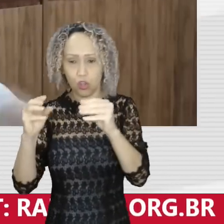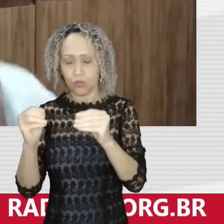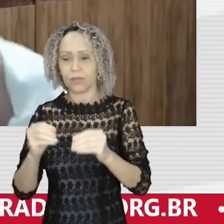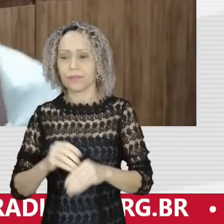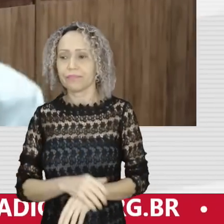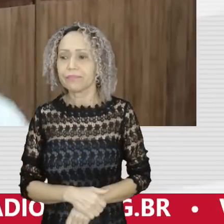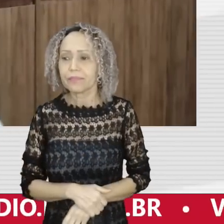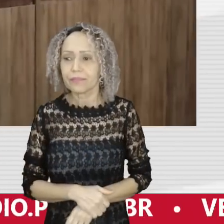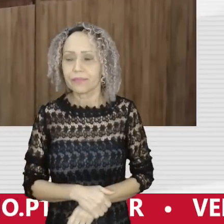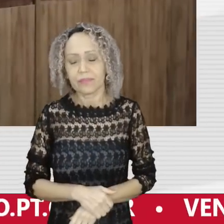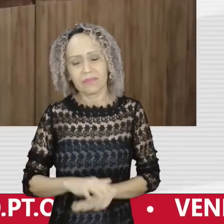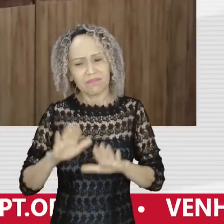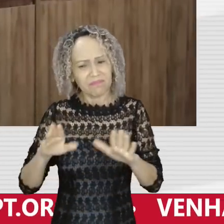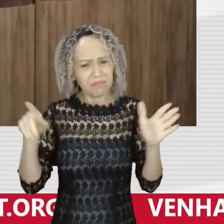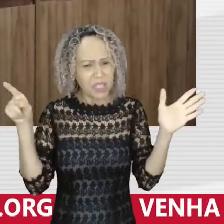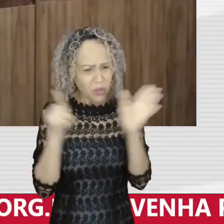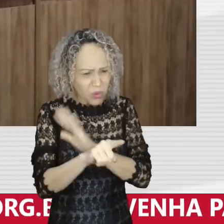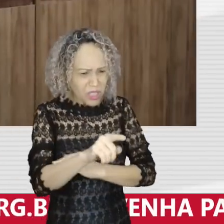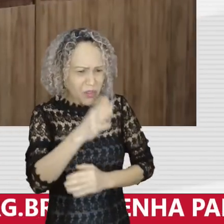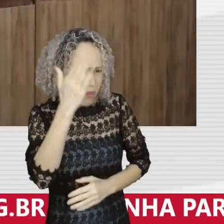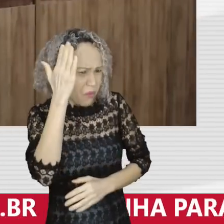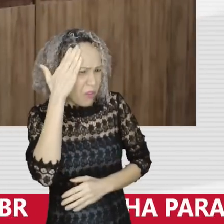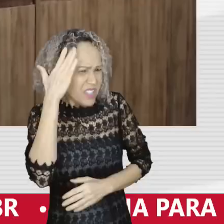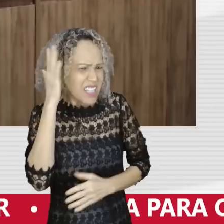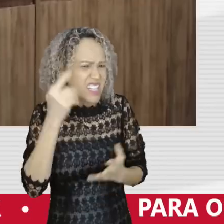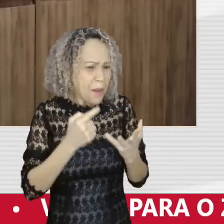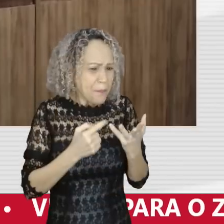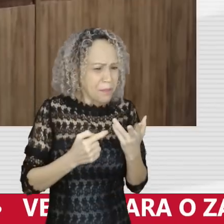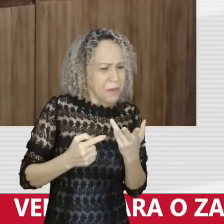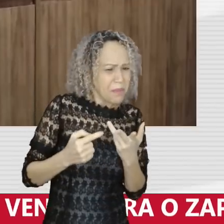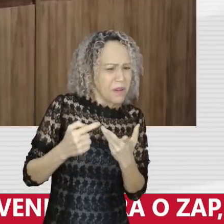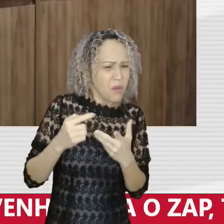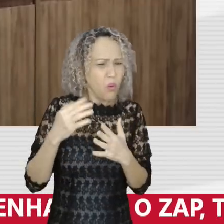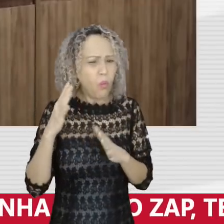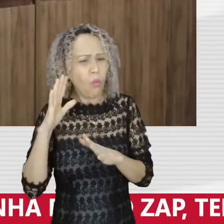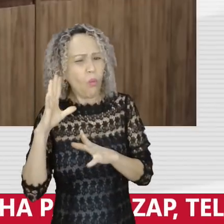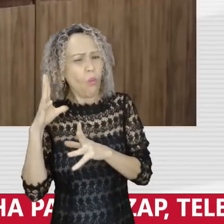Vocês têm um cálculo, mais ou menos, de quantas pessoas estão esperando?